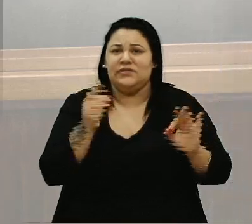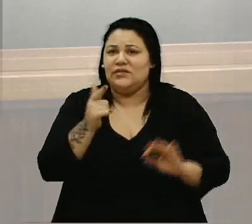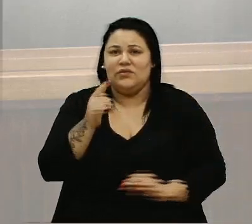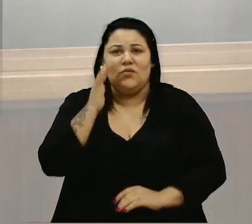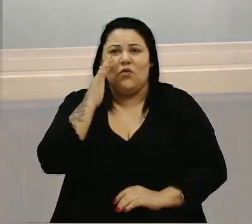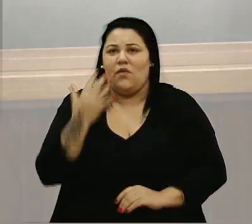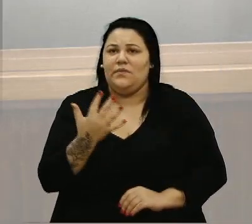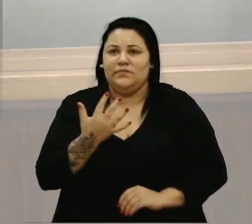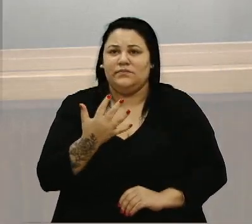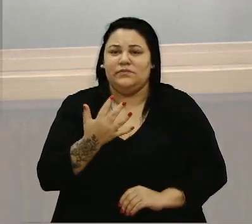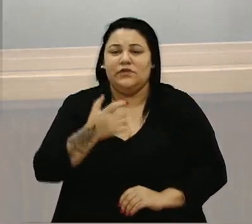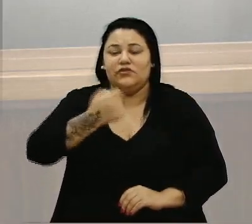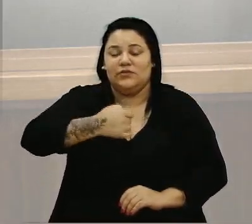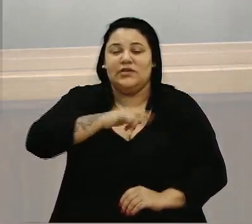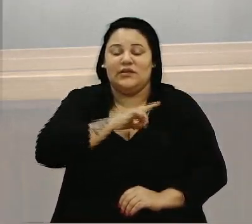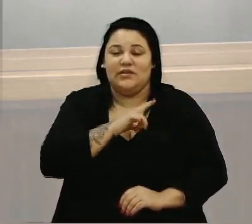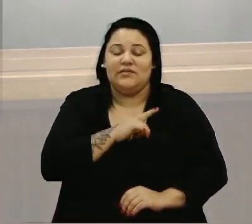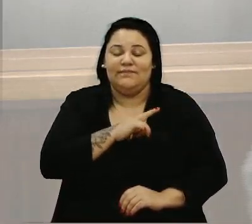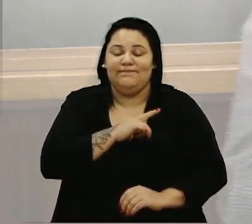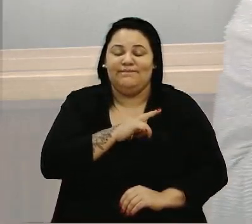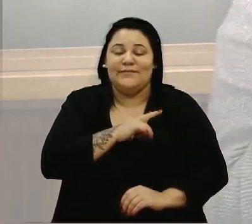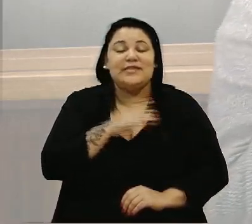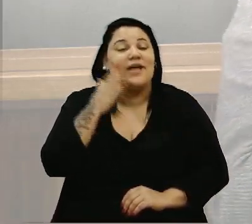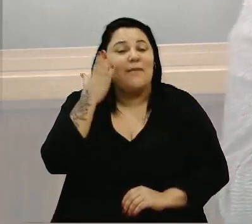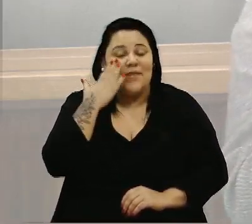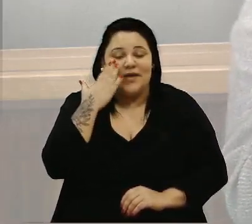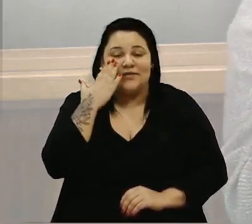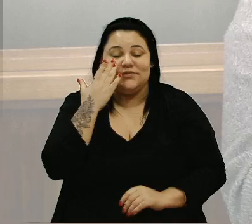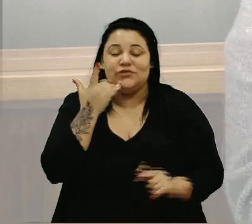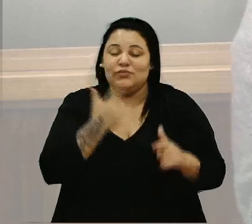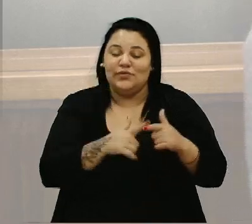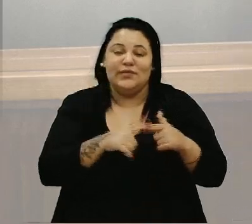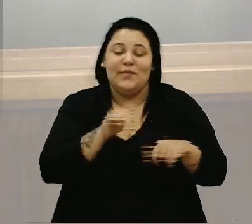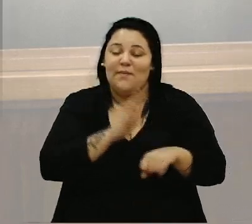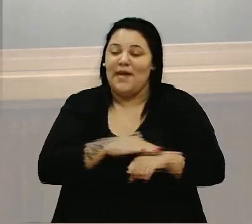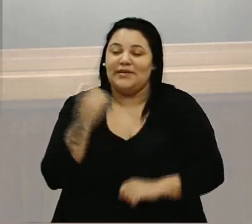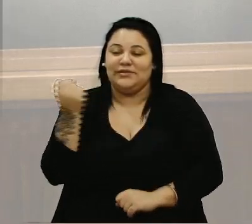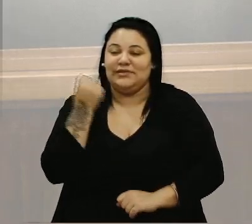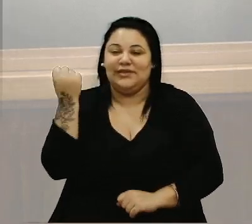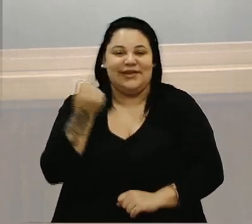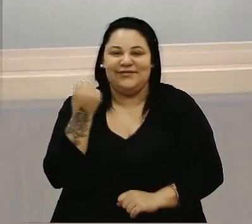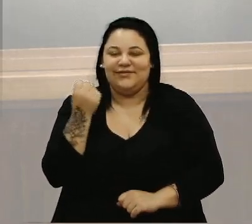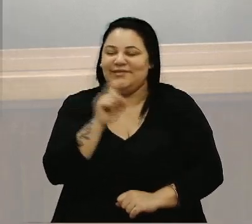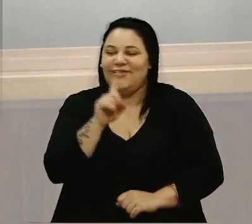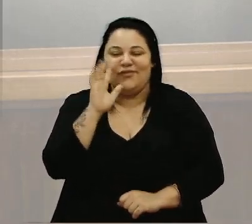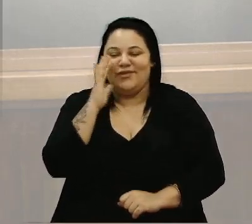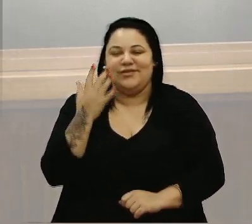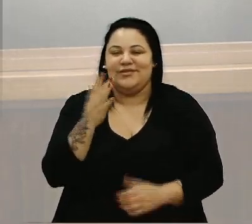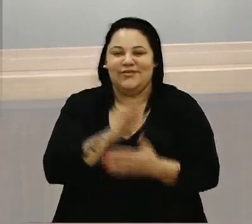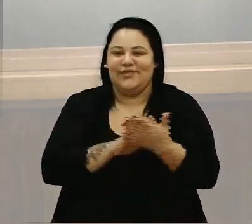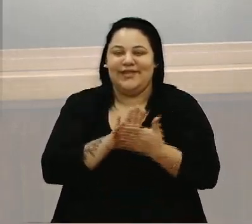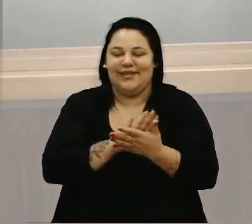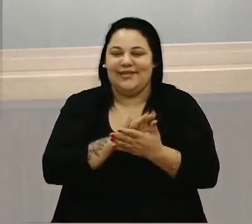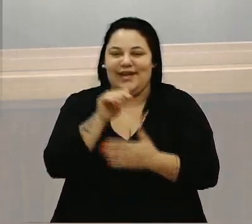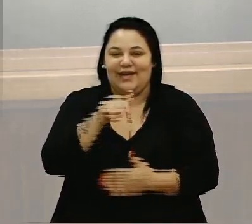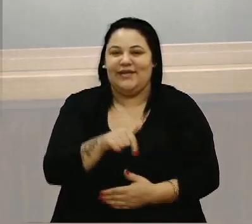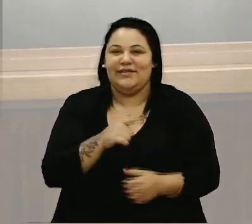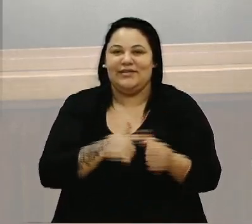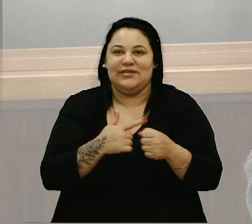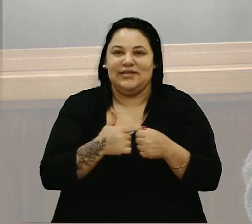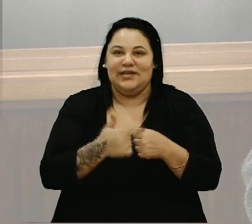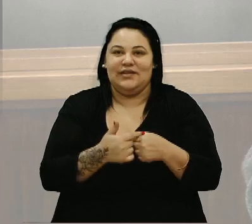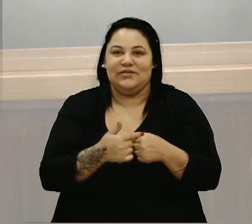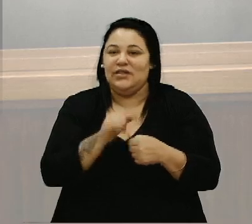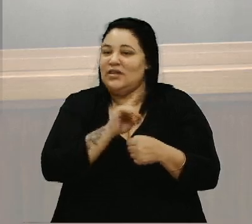a gente tem a noção de que os problemas complexos também não vão ser solucionados na nossa cidade. Pelo menos não